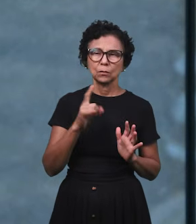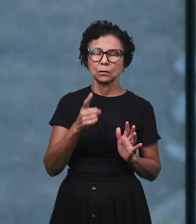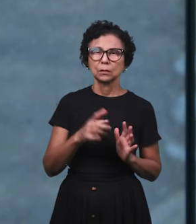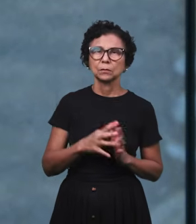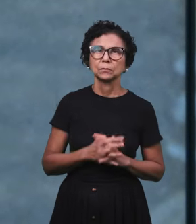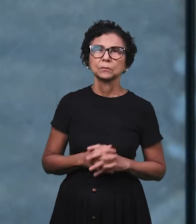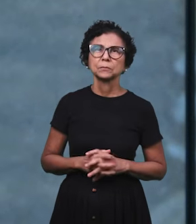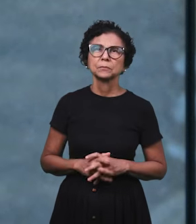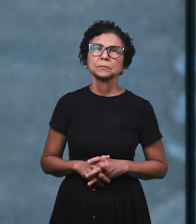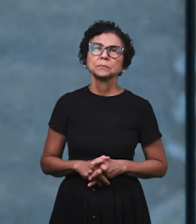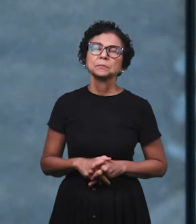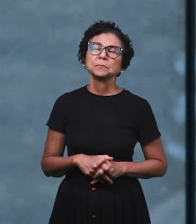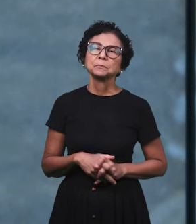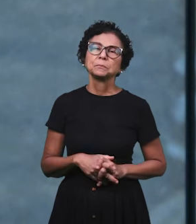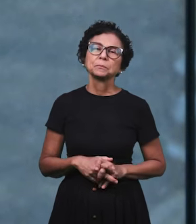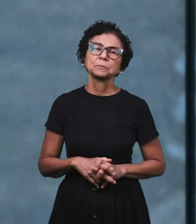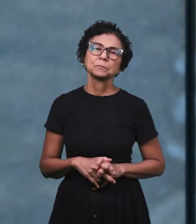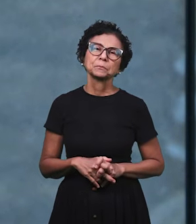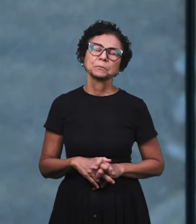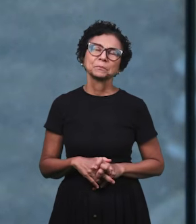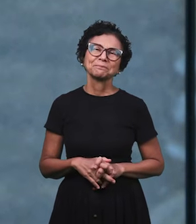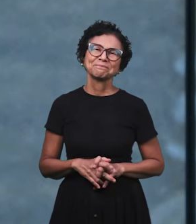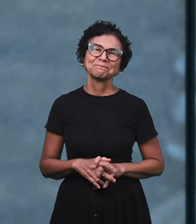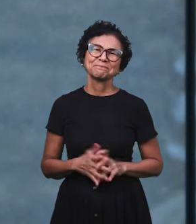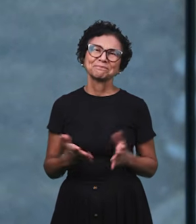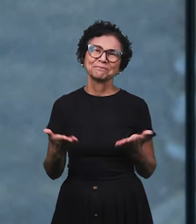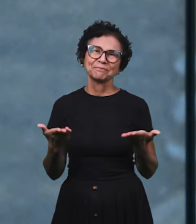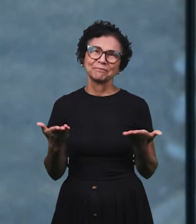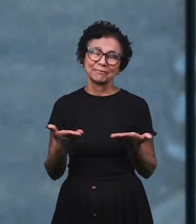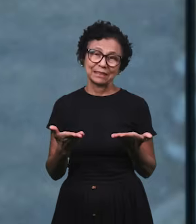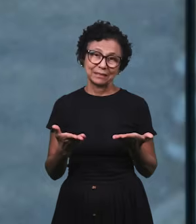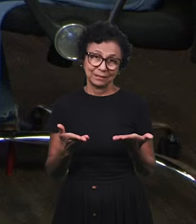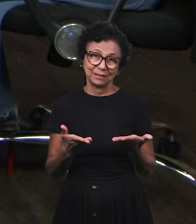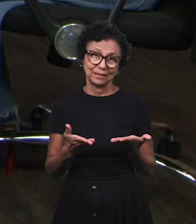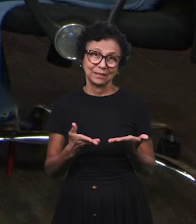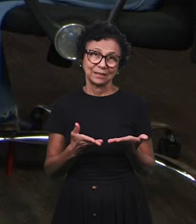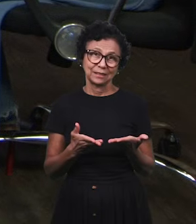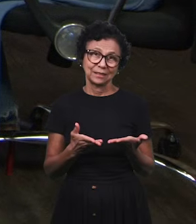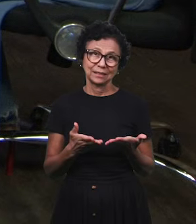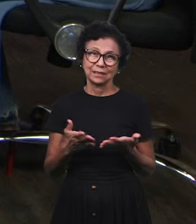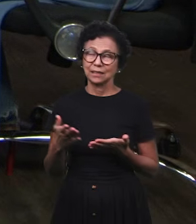E aqui, me permita utilizar a